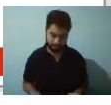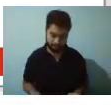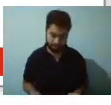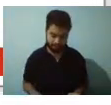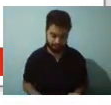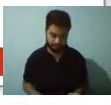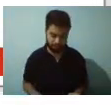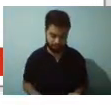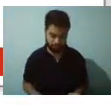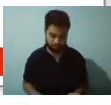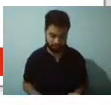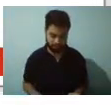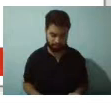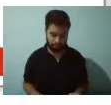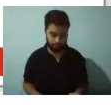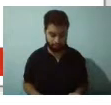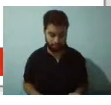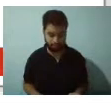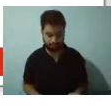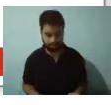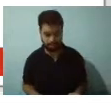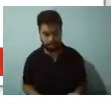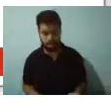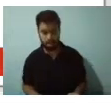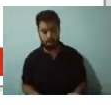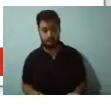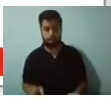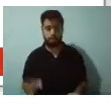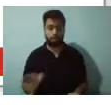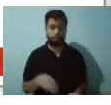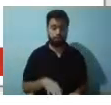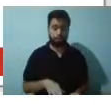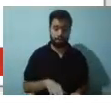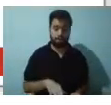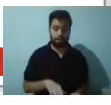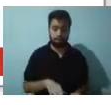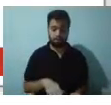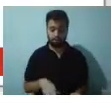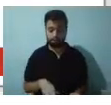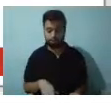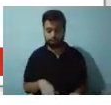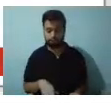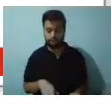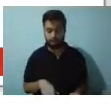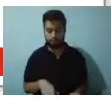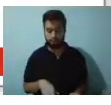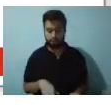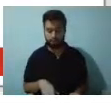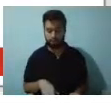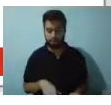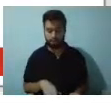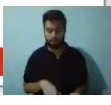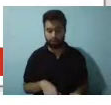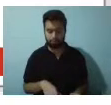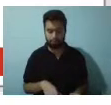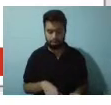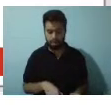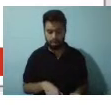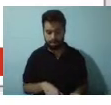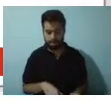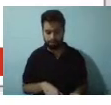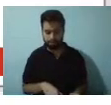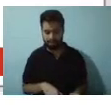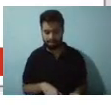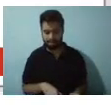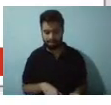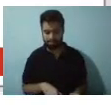morar, mas sim para serem vendidas por maior valor posteriormente. Tá? Ó, e como dito anteriormente, os Estados Unidos foram responsáveis diretos por